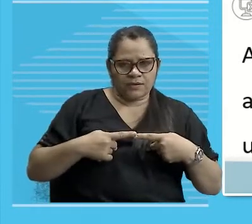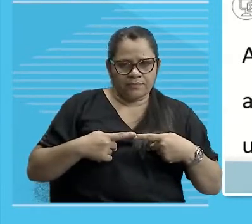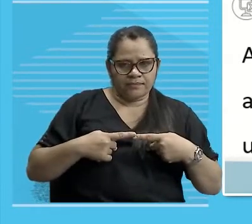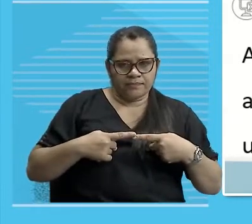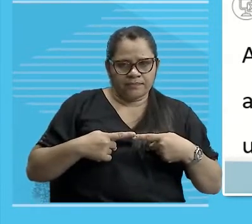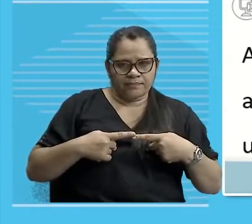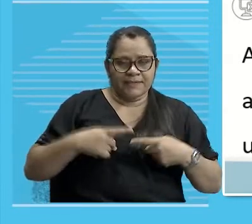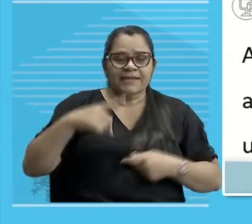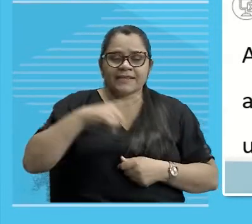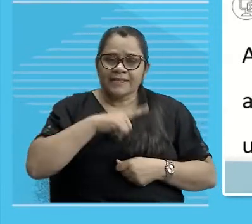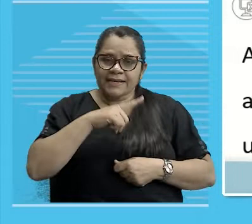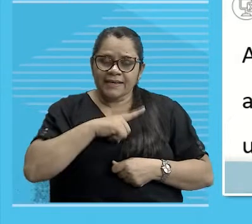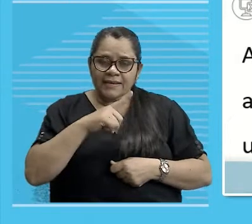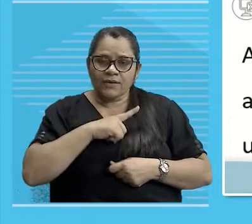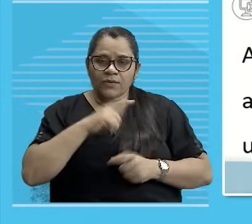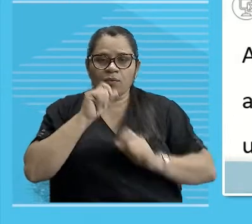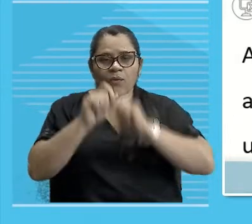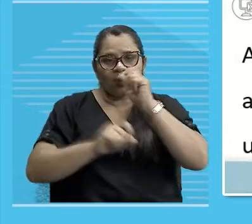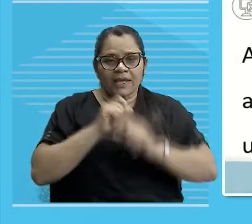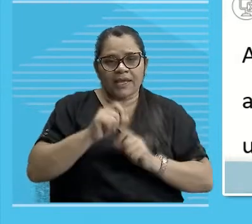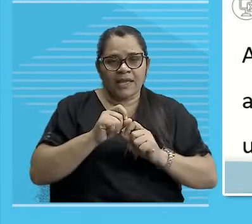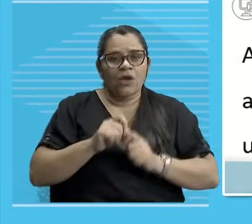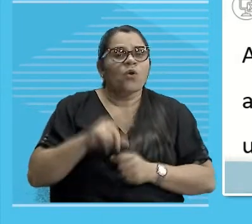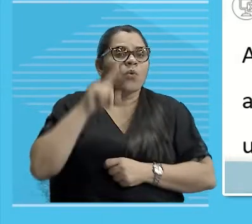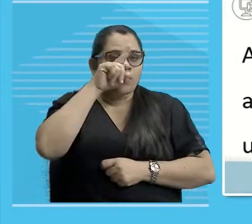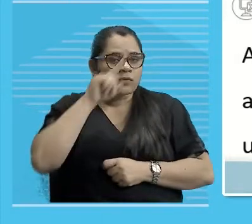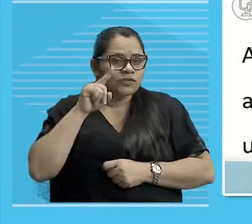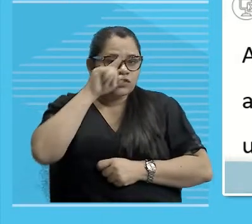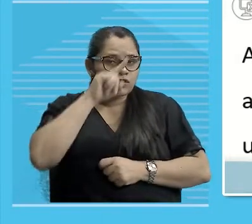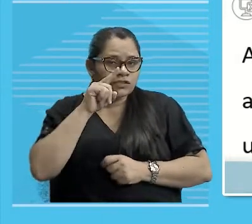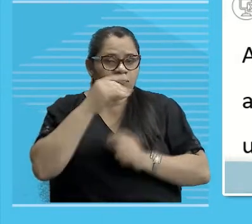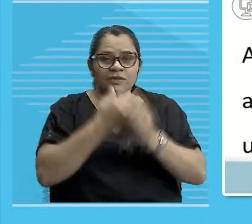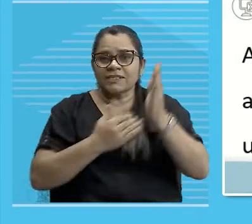ter esse risco aumentado.